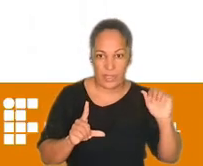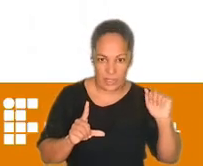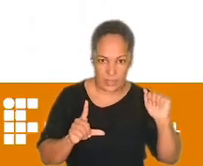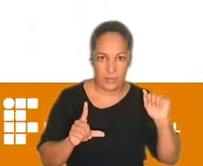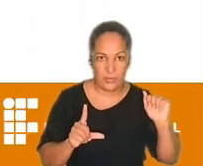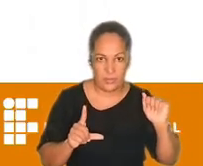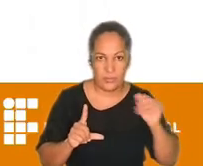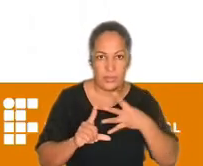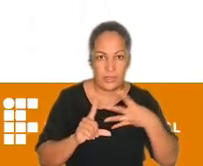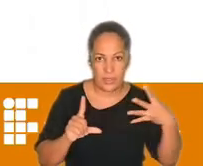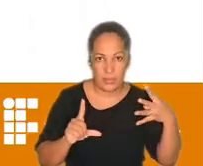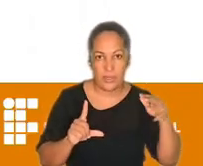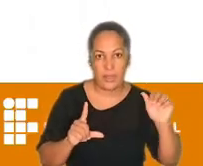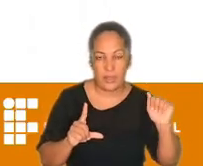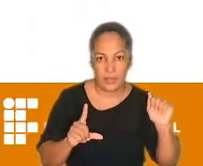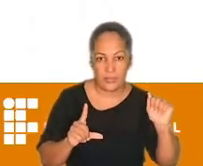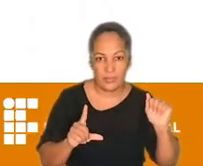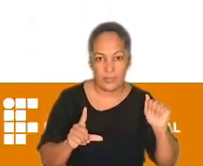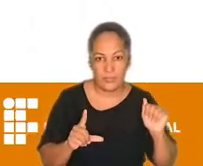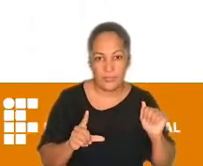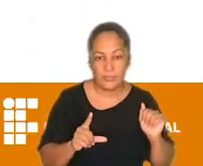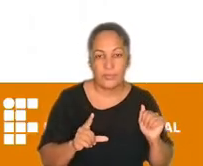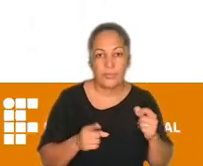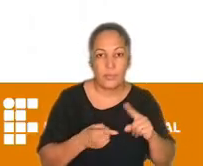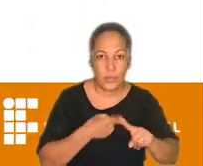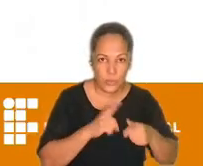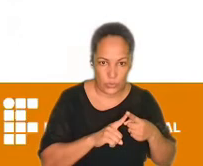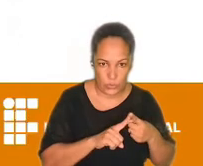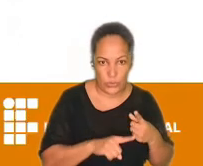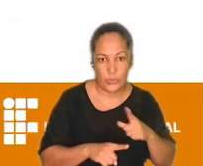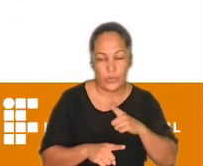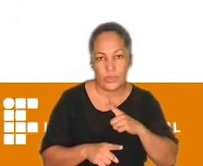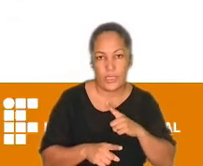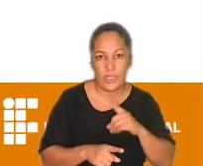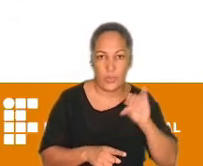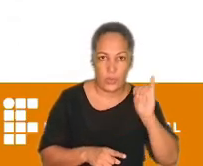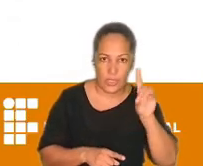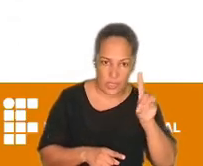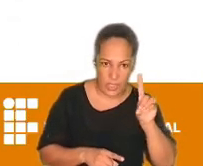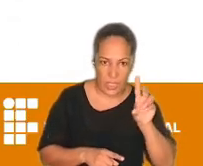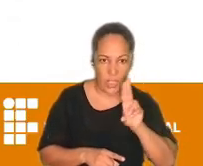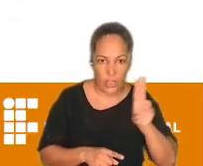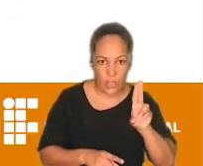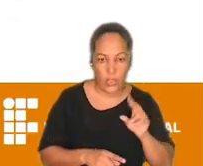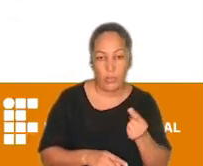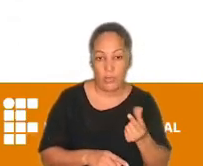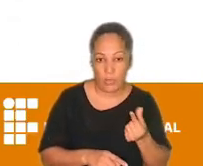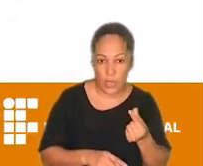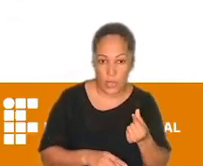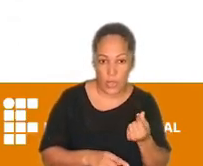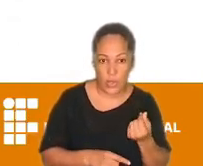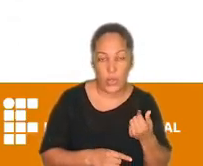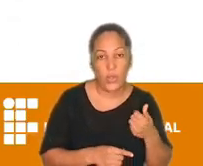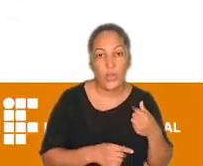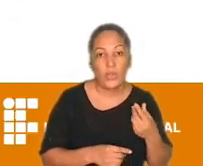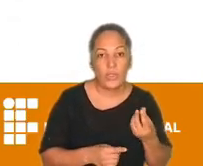produto e a tabela venda, certo? Então, a tabela produto tem o ID, o nome, o valor e o estoque, são atributos da tabela produto,